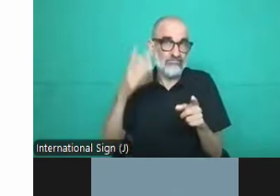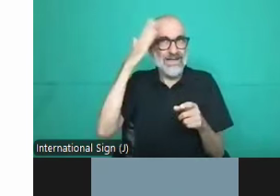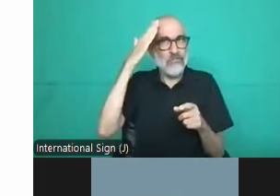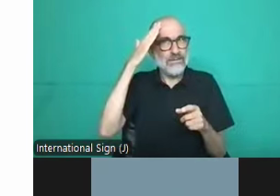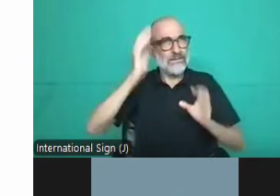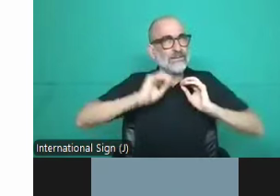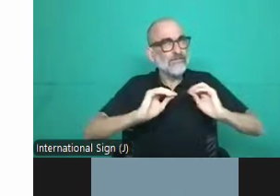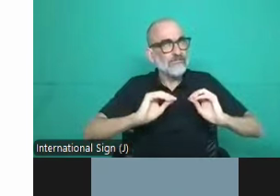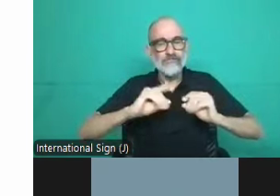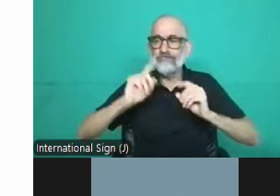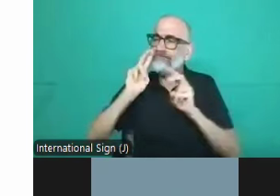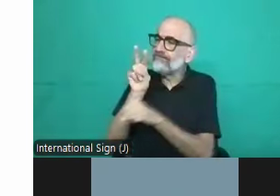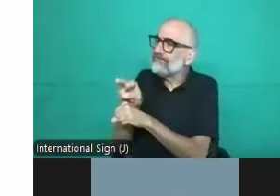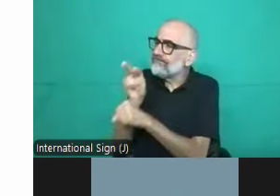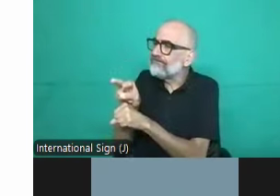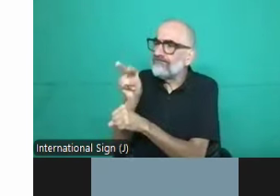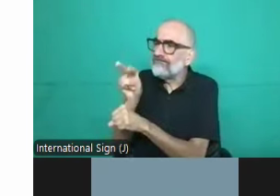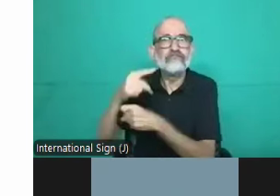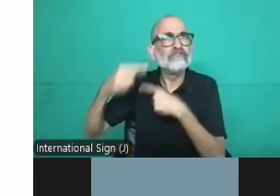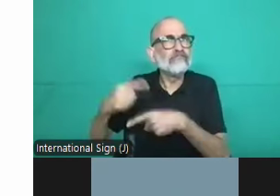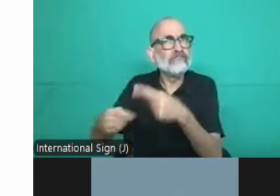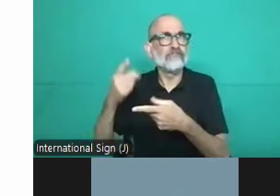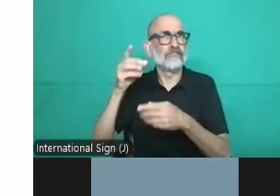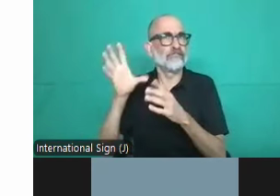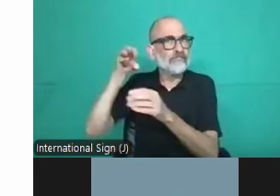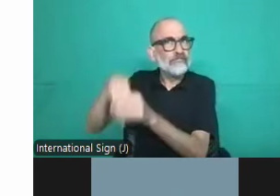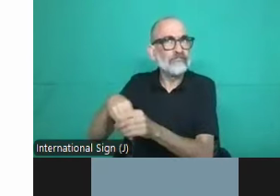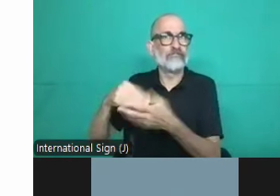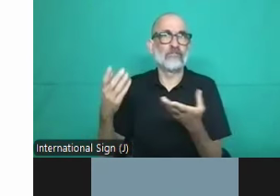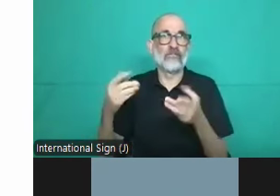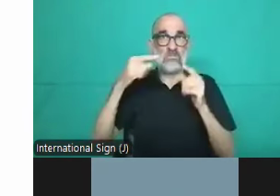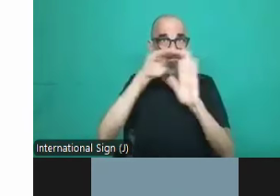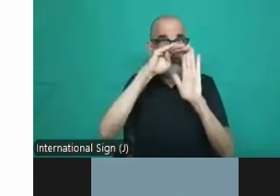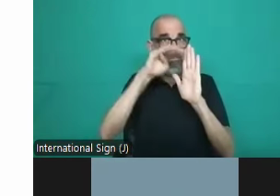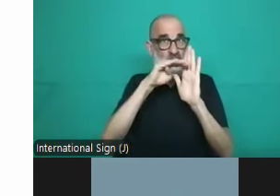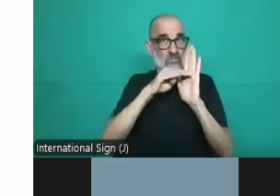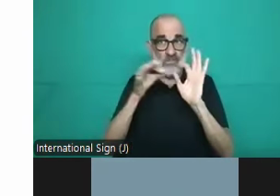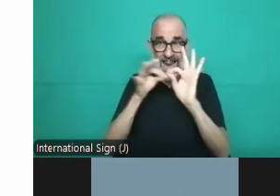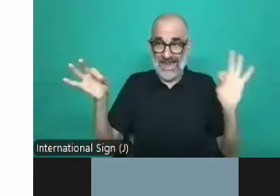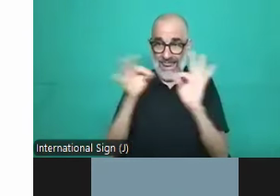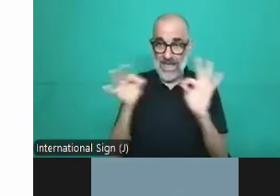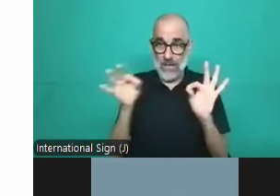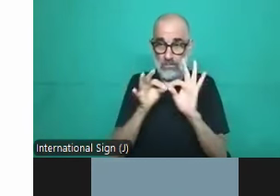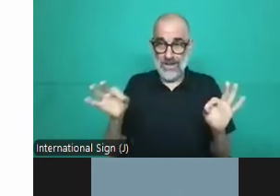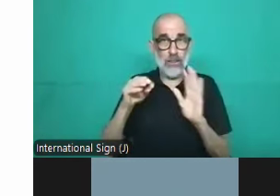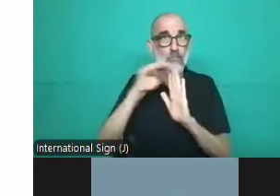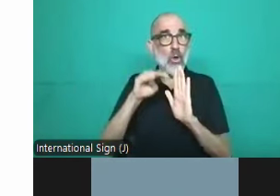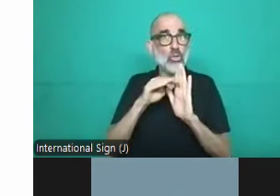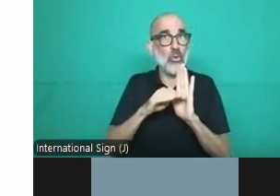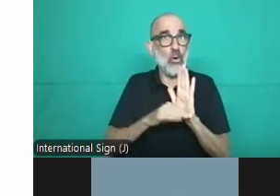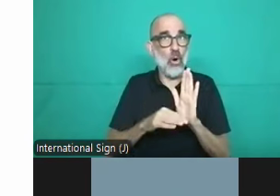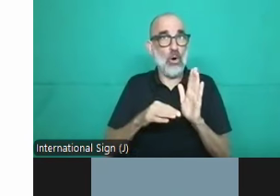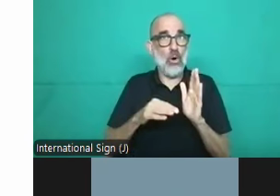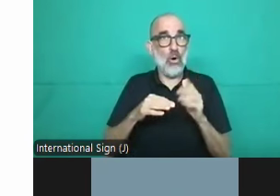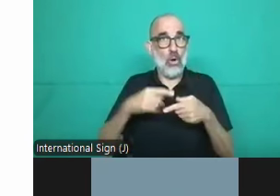Todo esse processo foi implementado juntamente com a coleta de pressão arterial, o